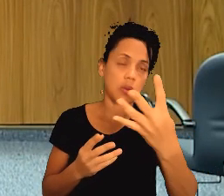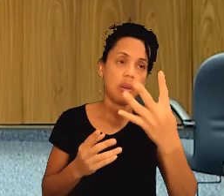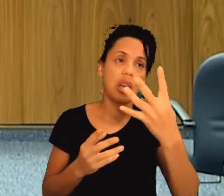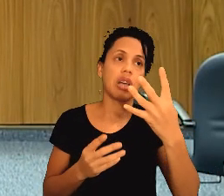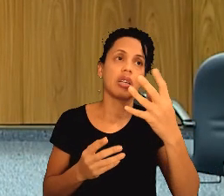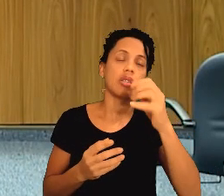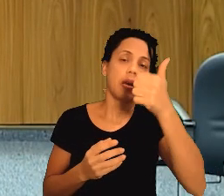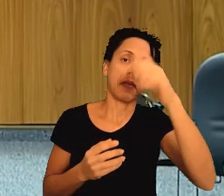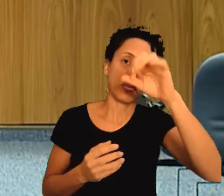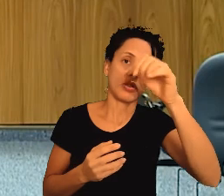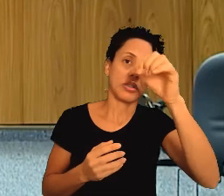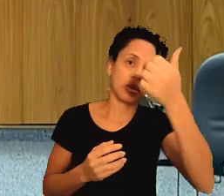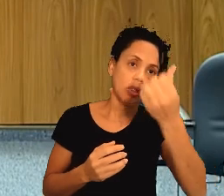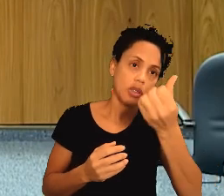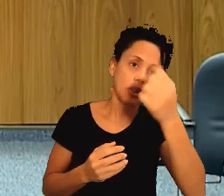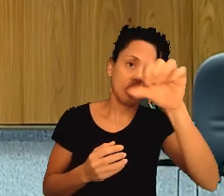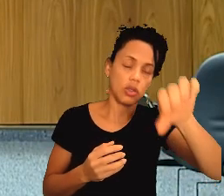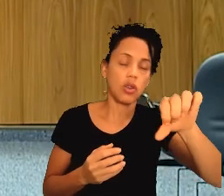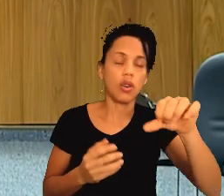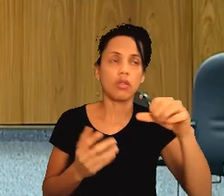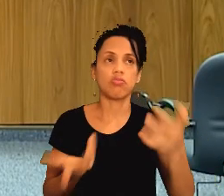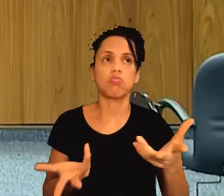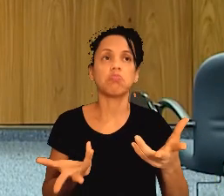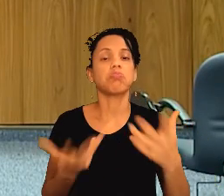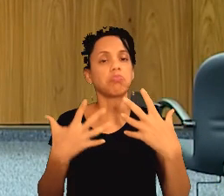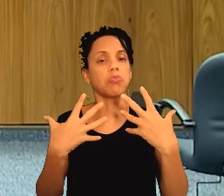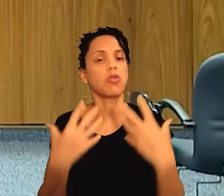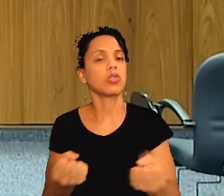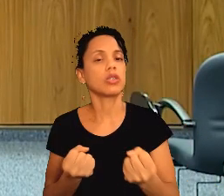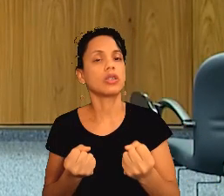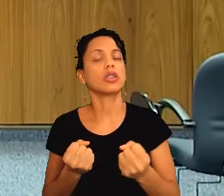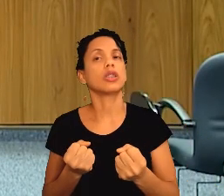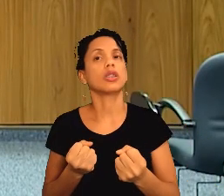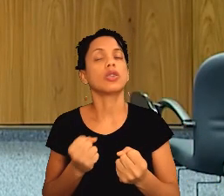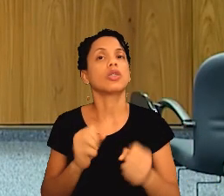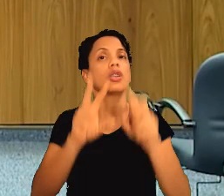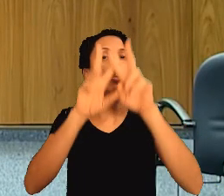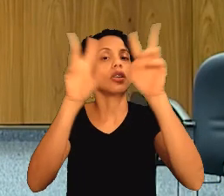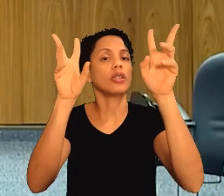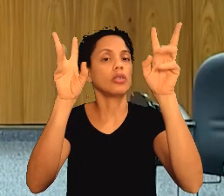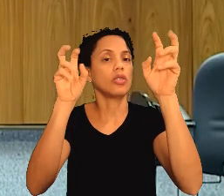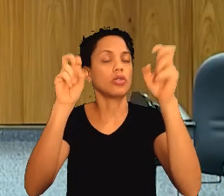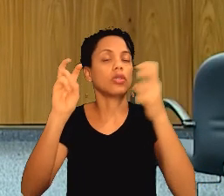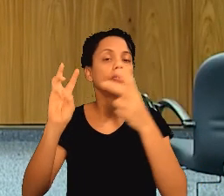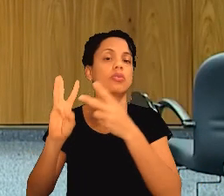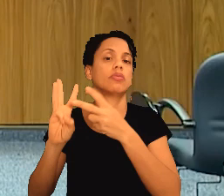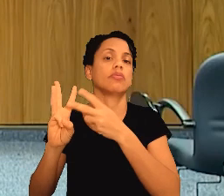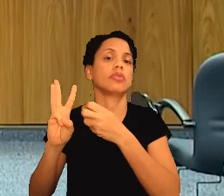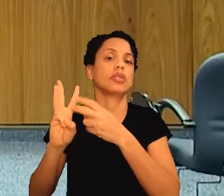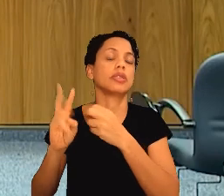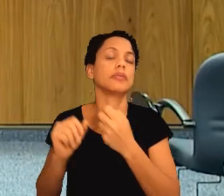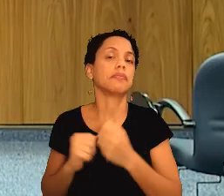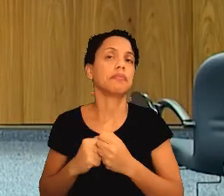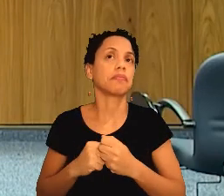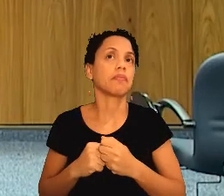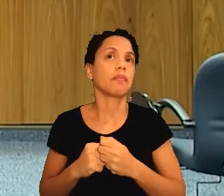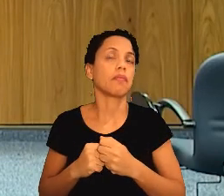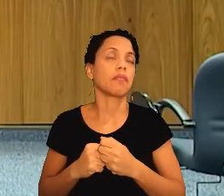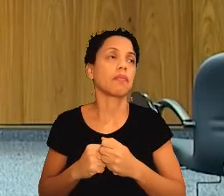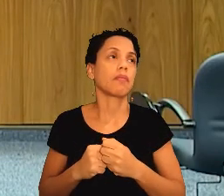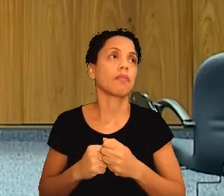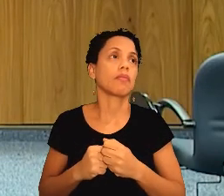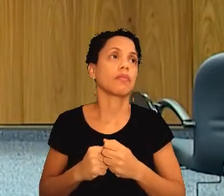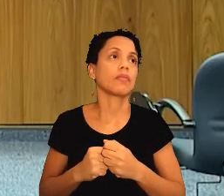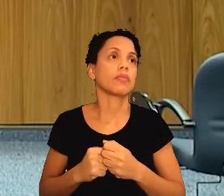se aprimorando, mas, ao mesmo tempo, reafirmando esse título indígena. Né?